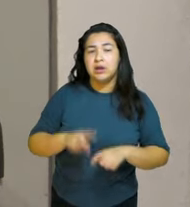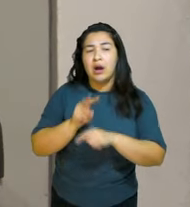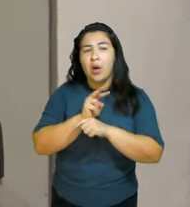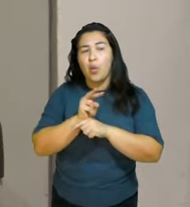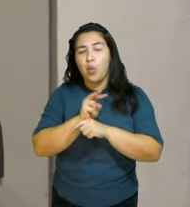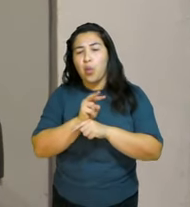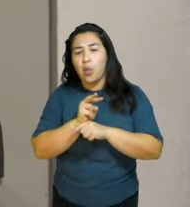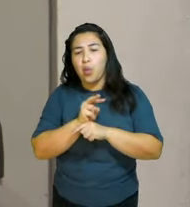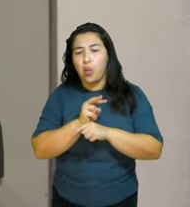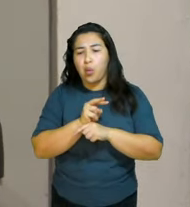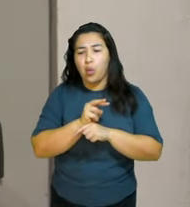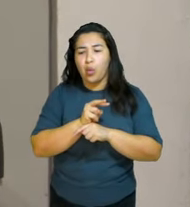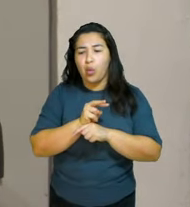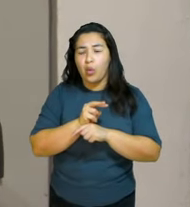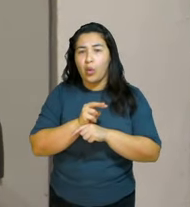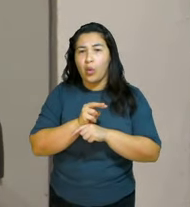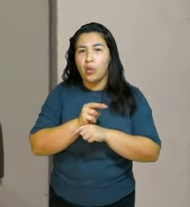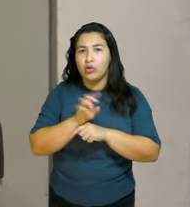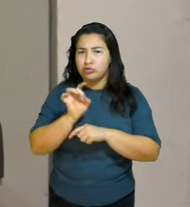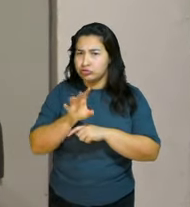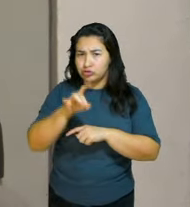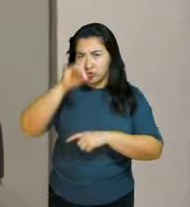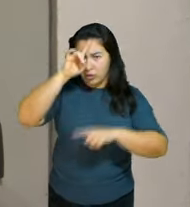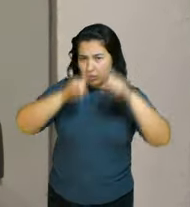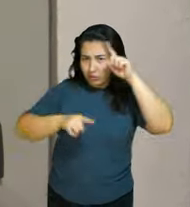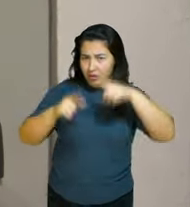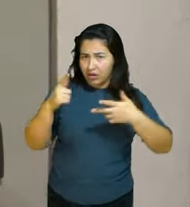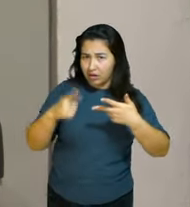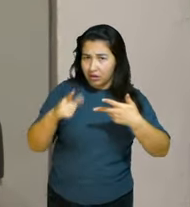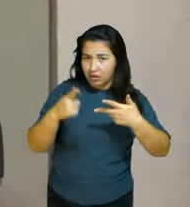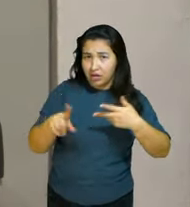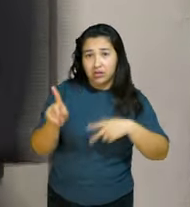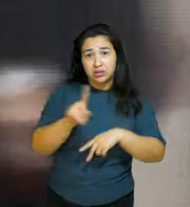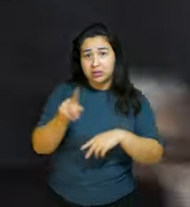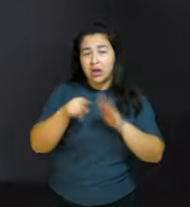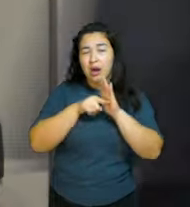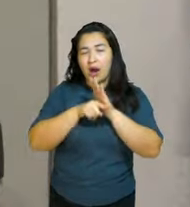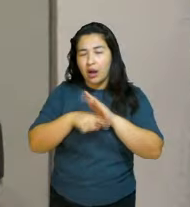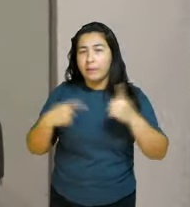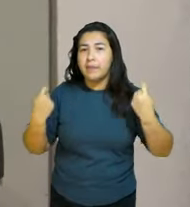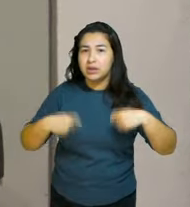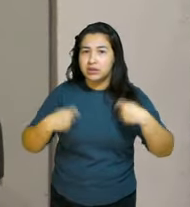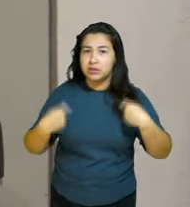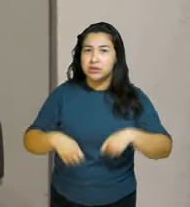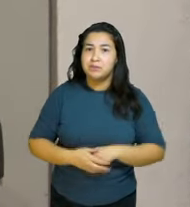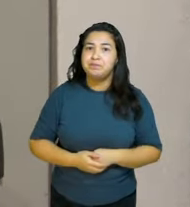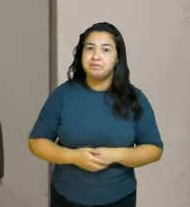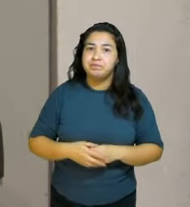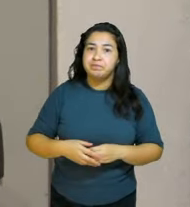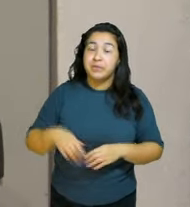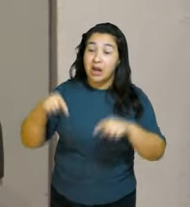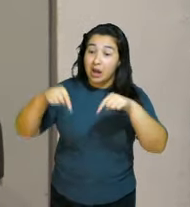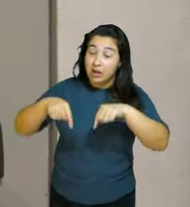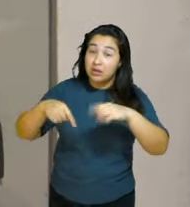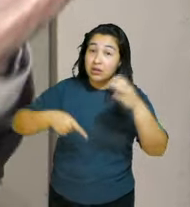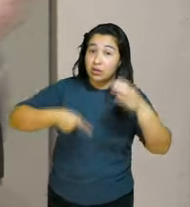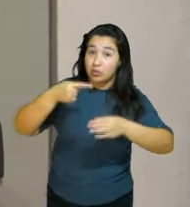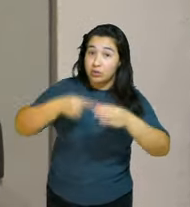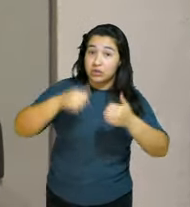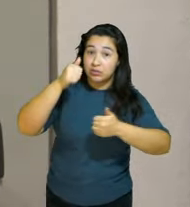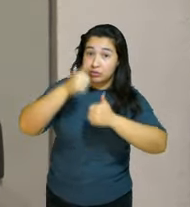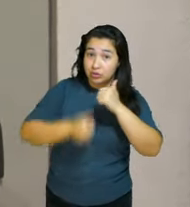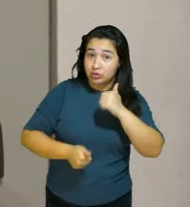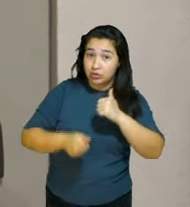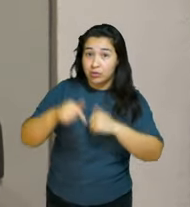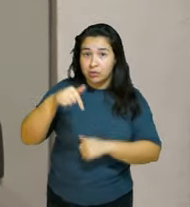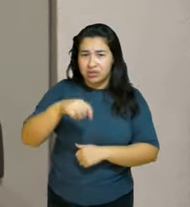além de legislar, e nós precisamos, quem dera, né, ter uma comissão de esportes na Assembleia Legislativa, acontece uma situação dessa e a comissão